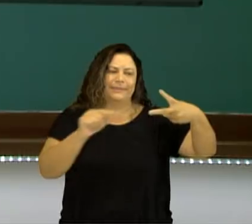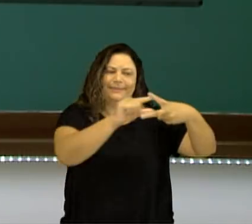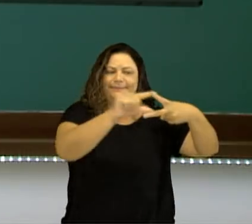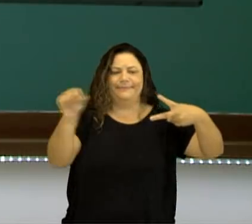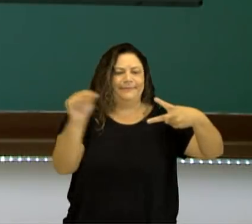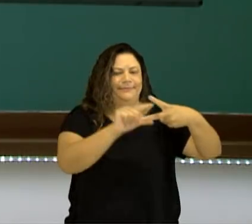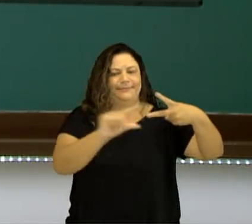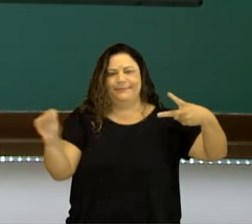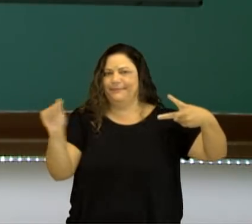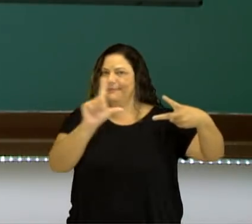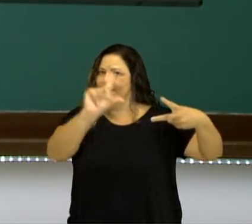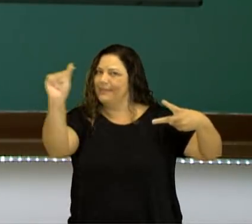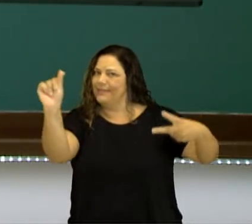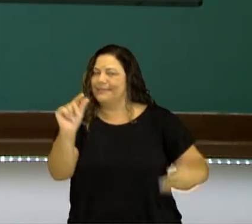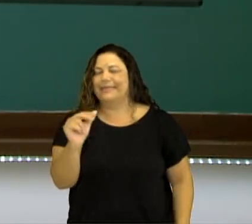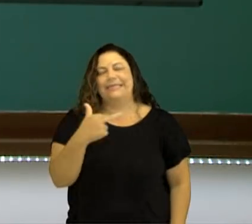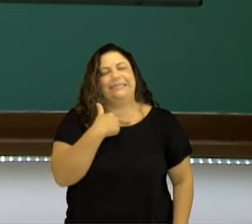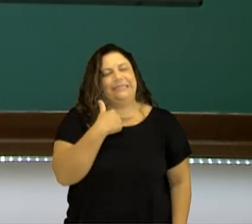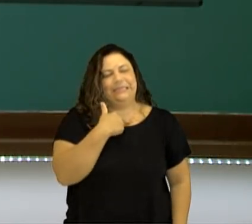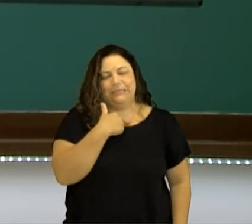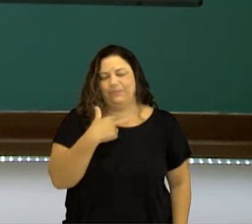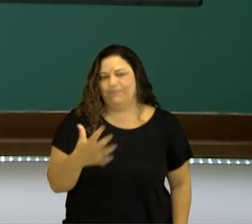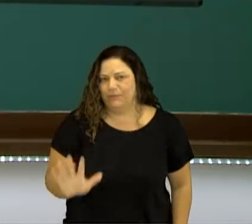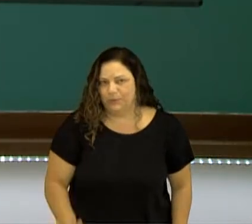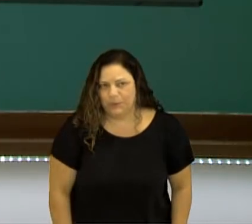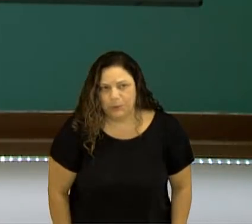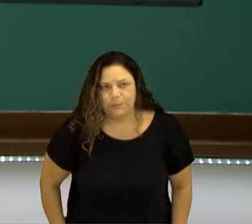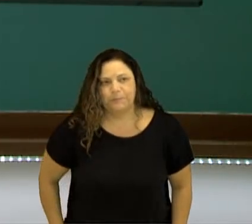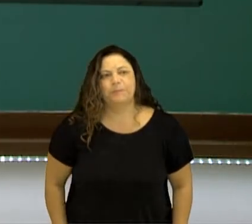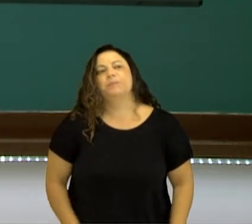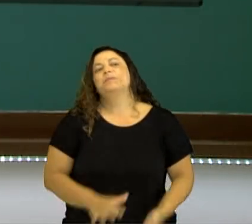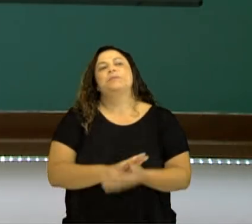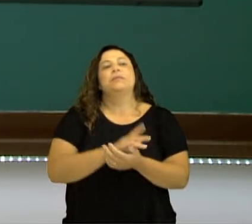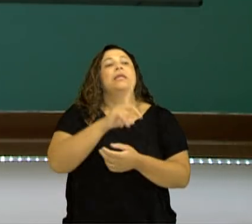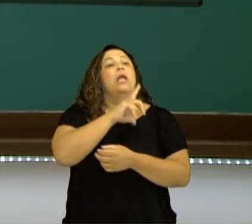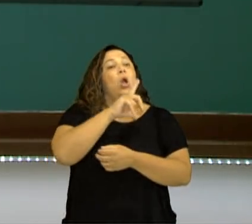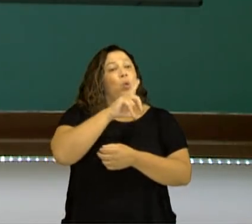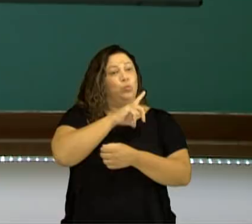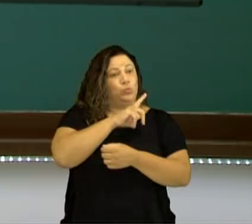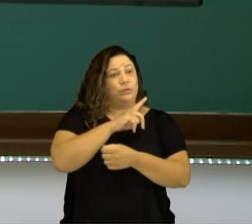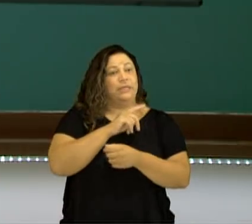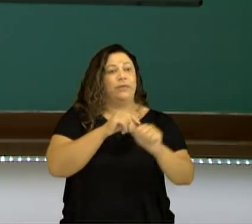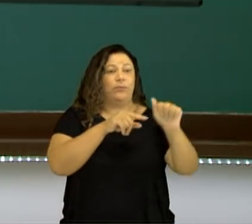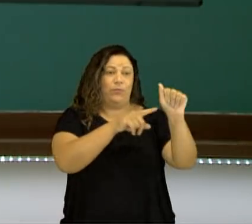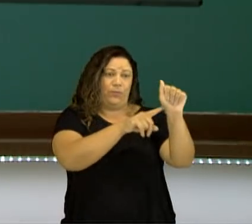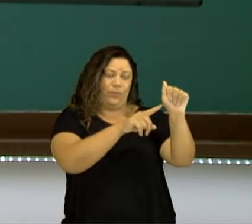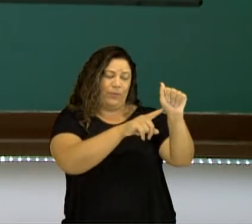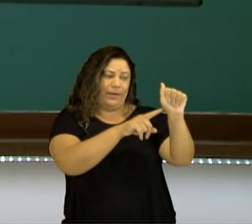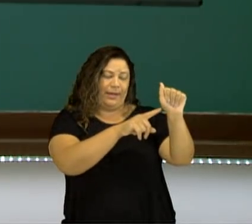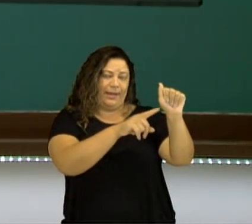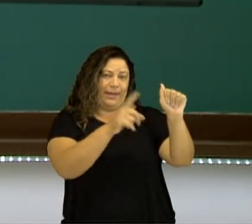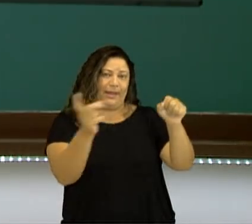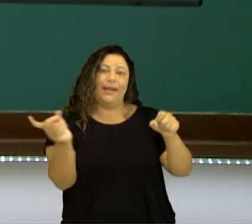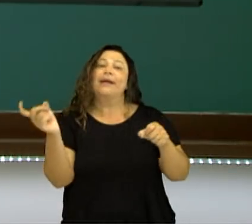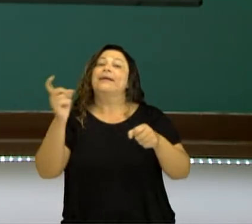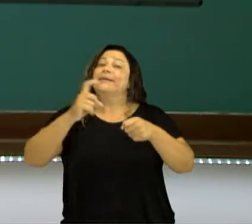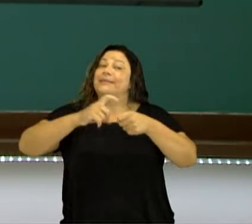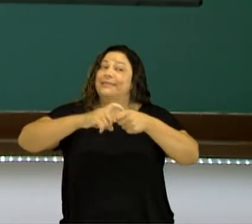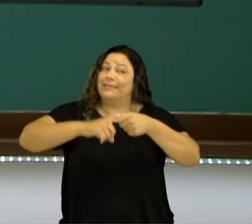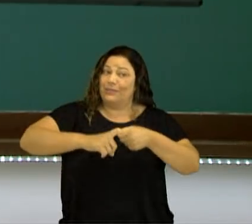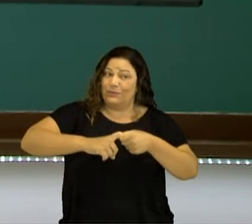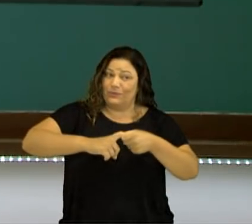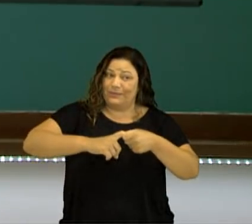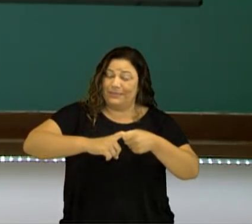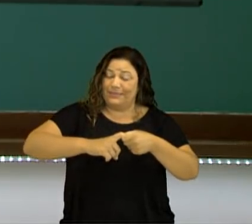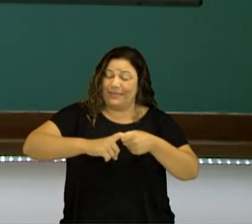sempre uma de cada vez, tá bom? Temos um elemento em A que está associado a dois elementos